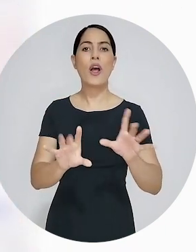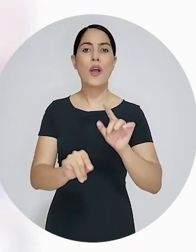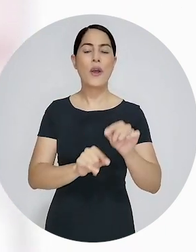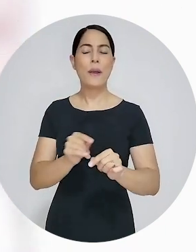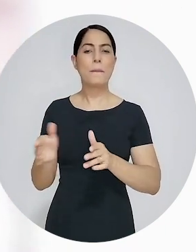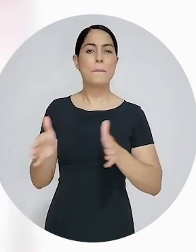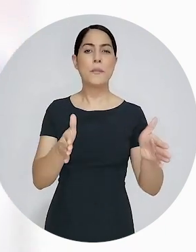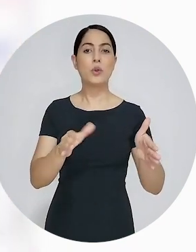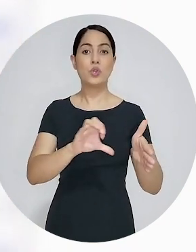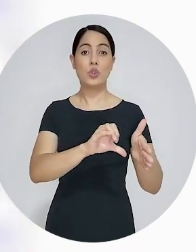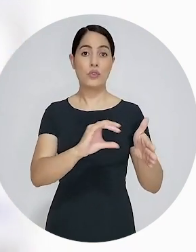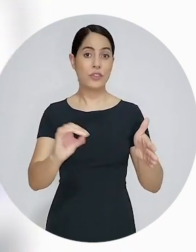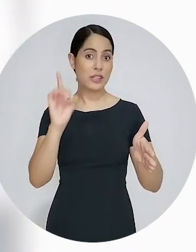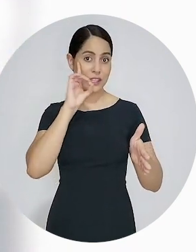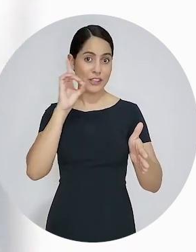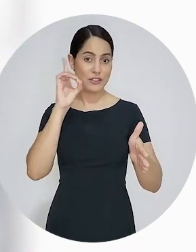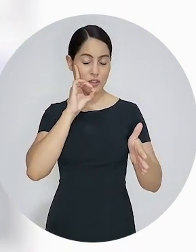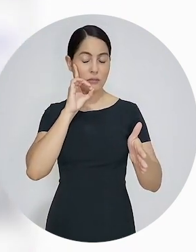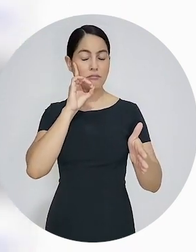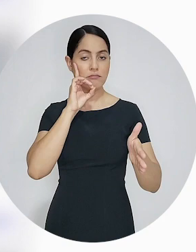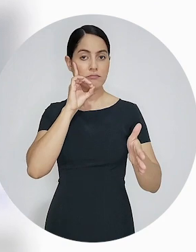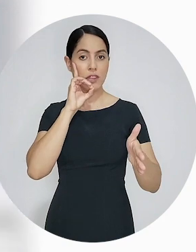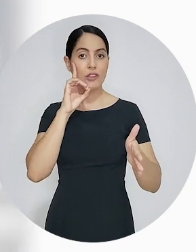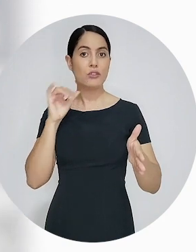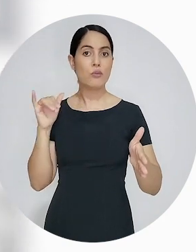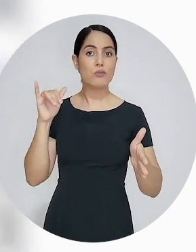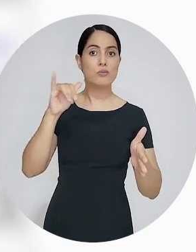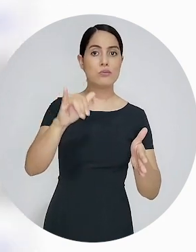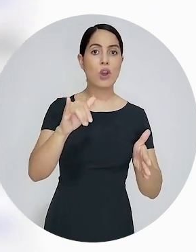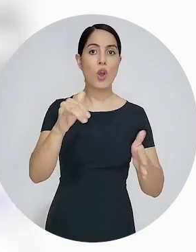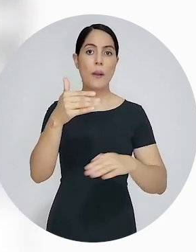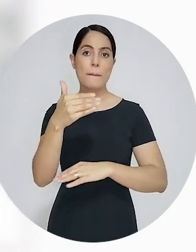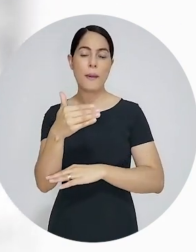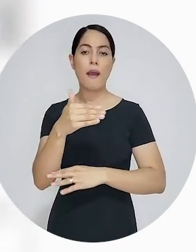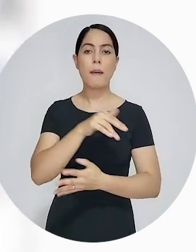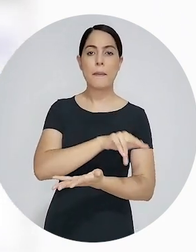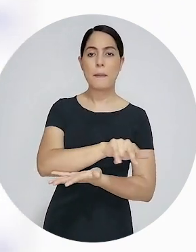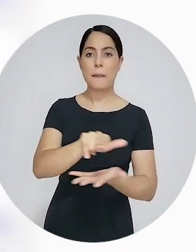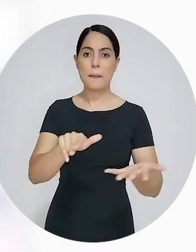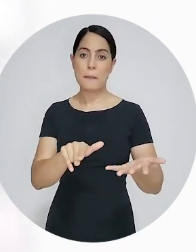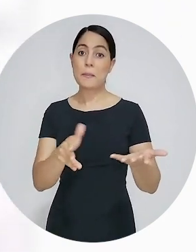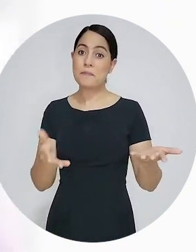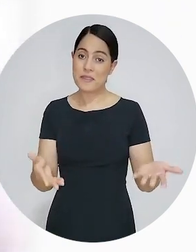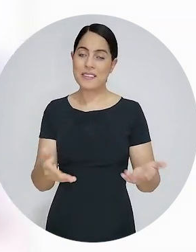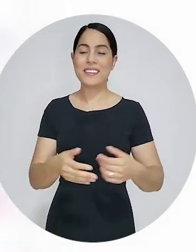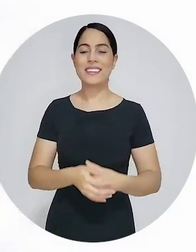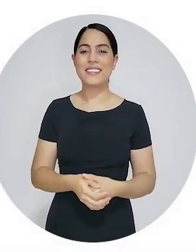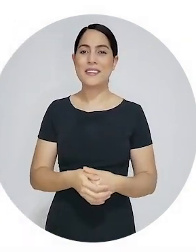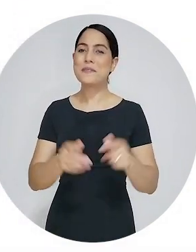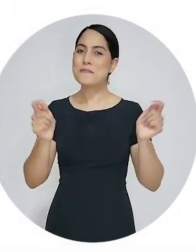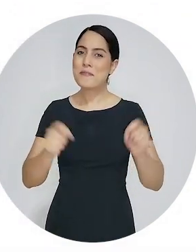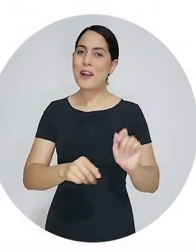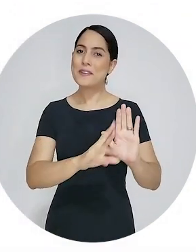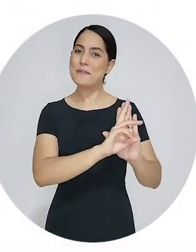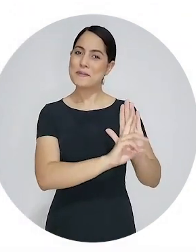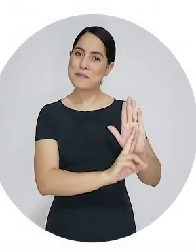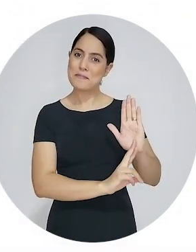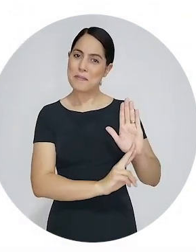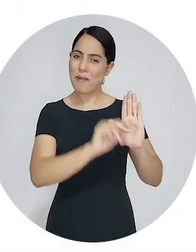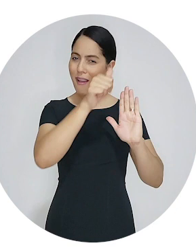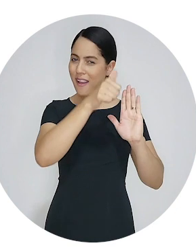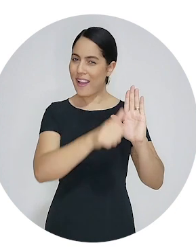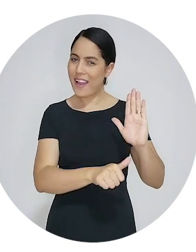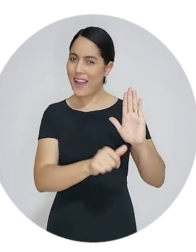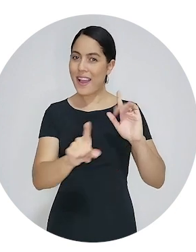podem ser validadas em até 90 dias após a utilização ou check-out. Consulte o regulamento e faça parte